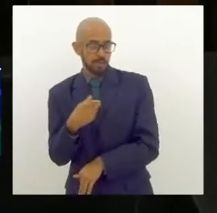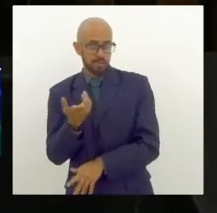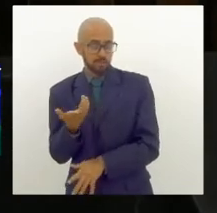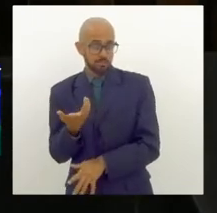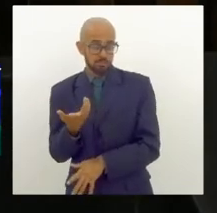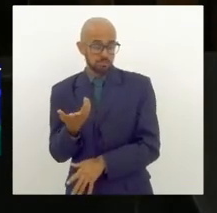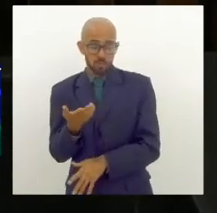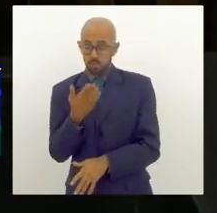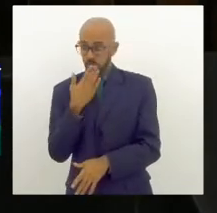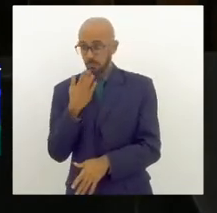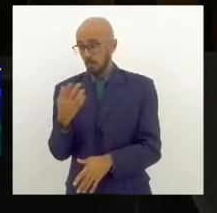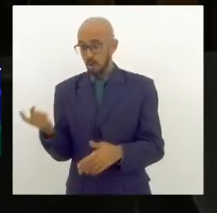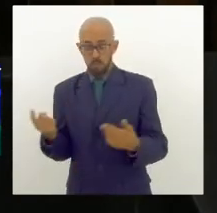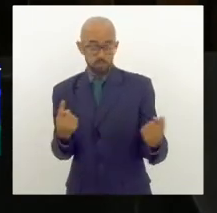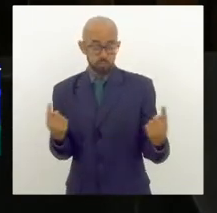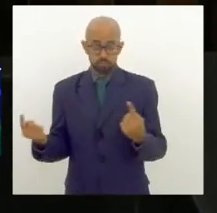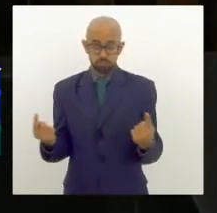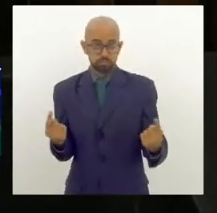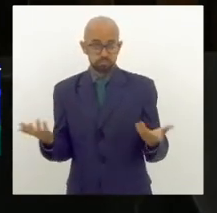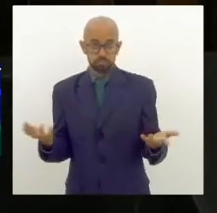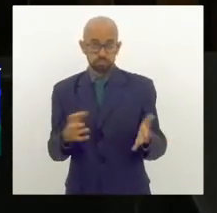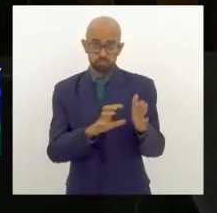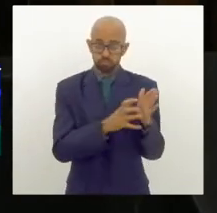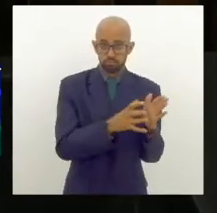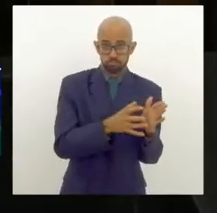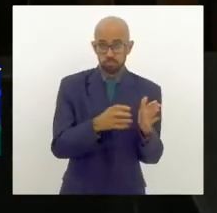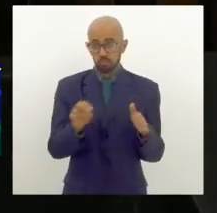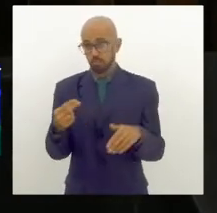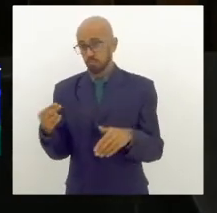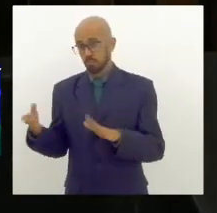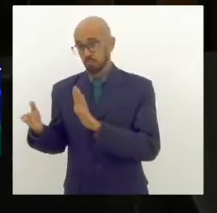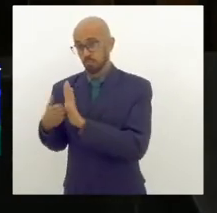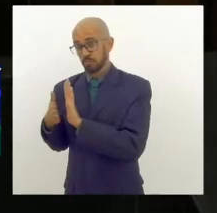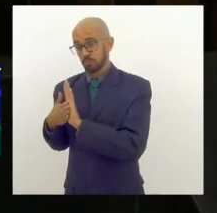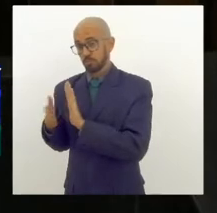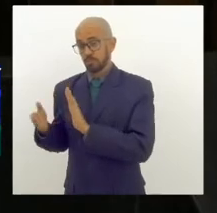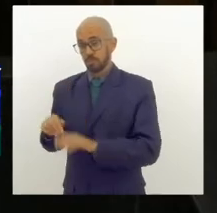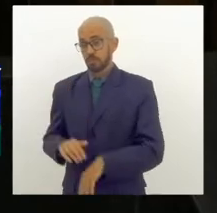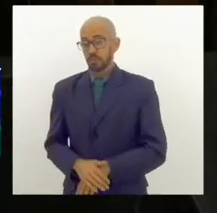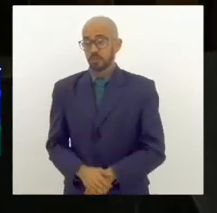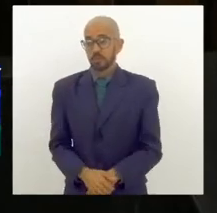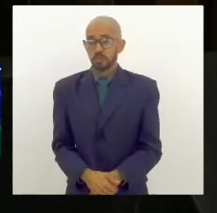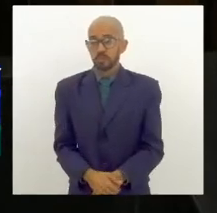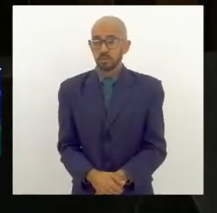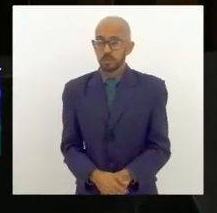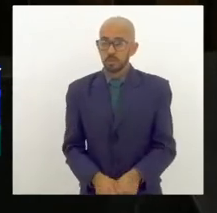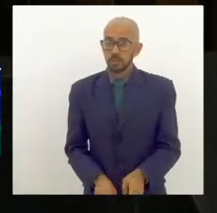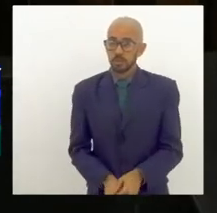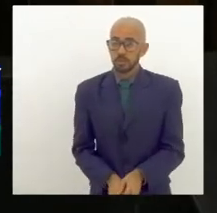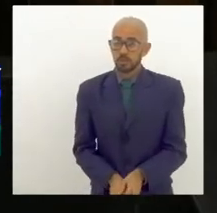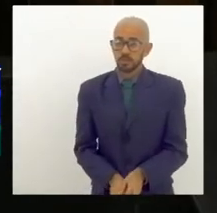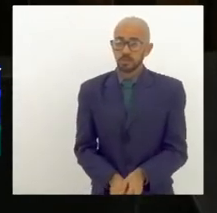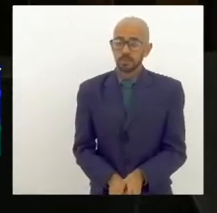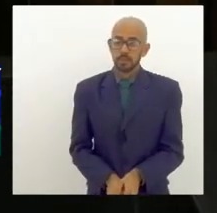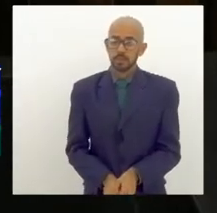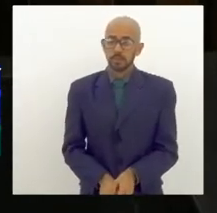o aguentou ou ele não aguentou ver tanta roubalheira. Para concluir, deputado. Ele saiu do PT, foi para o